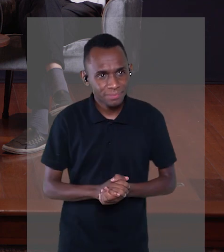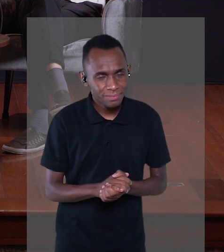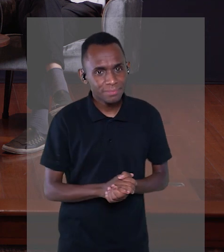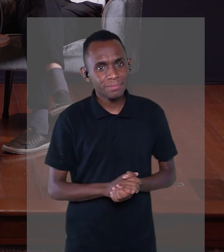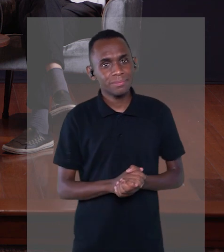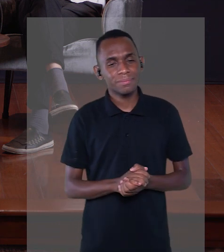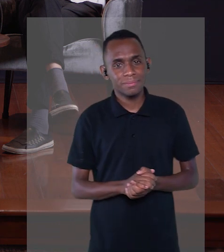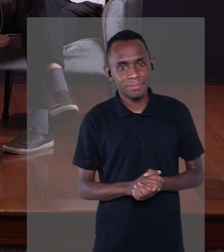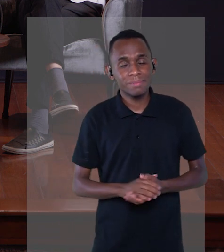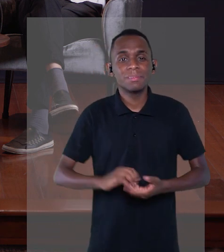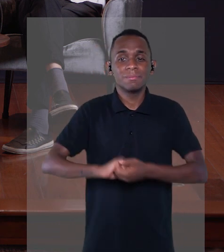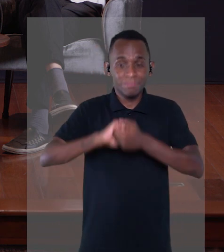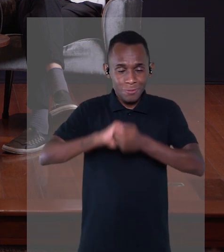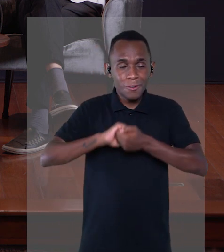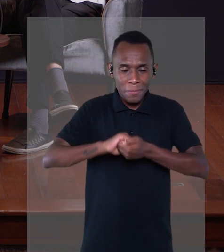Sérgio, eu vou complementar, porque